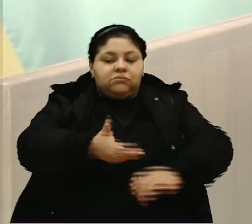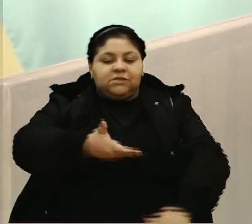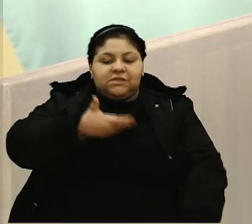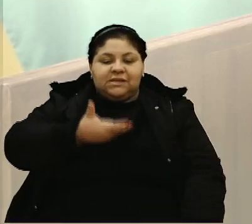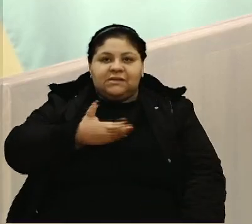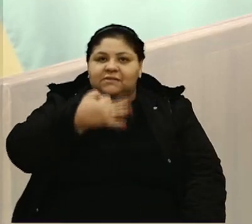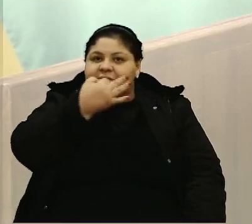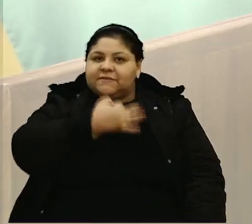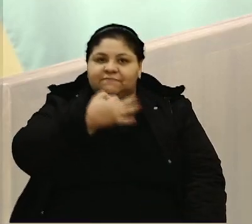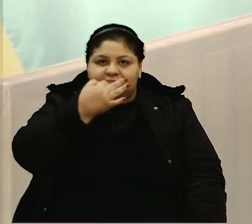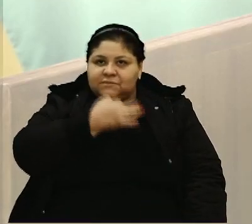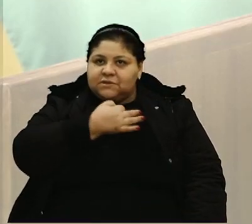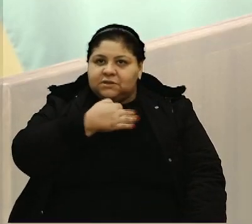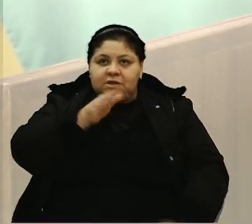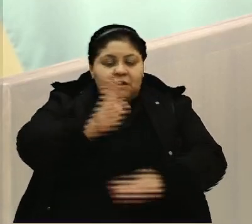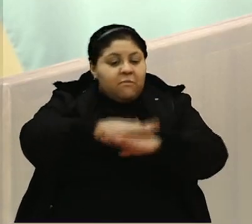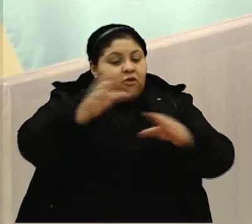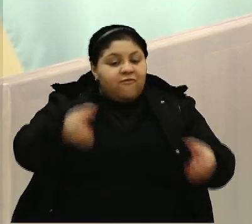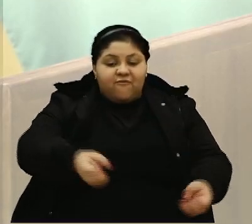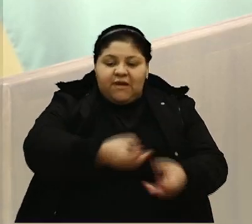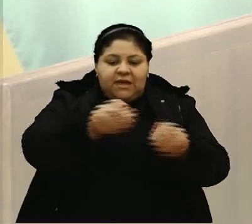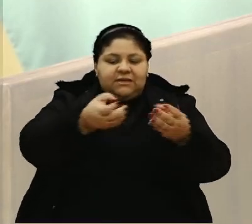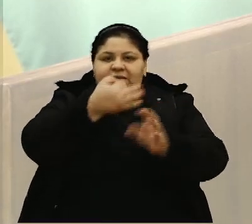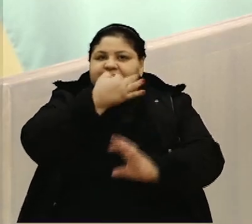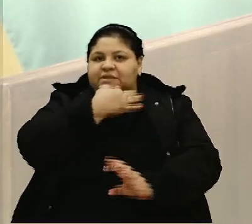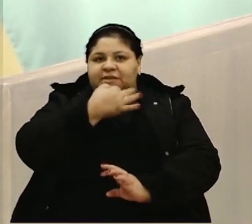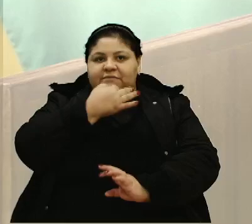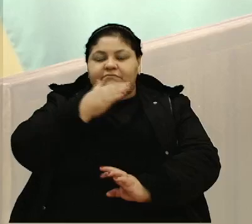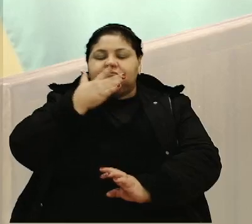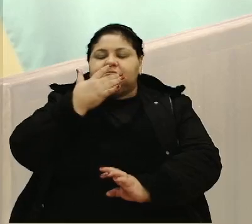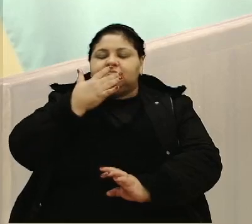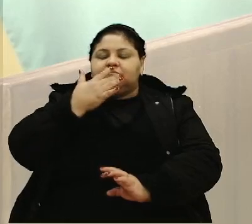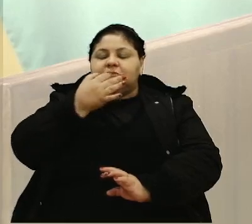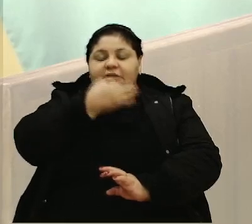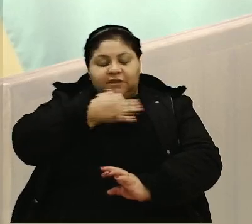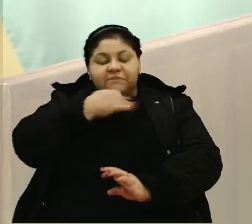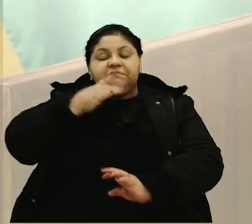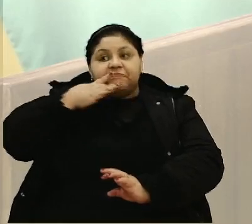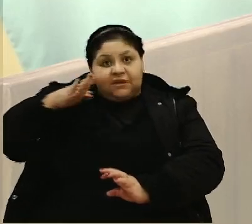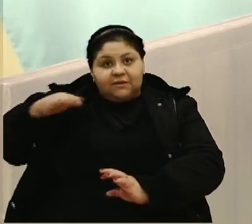Caxias, a maior festa de crianças de Caxias do Sul.